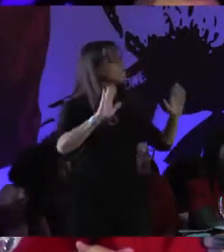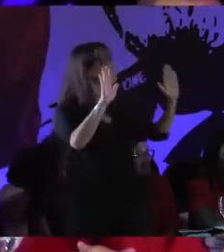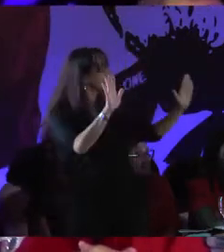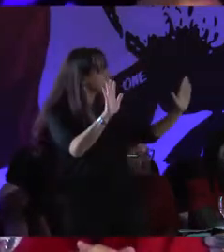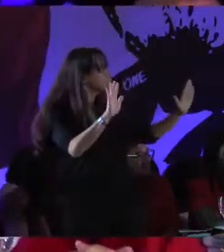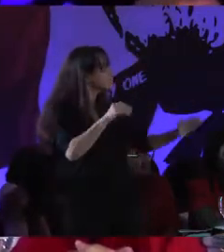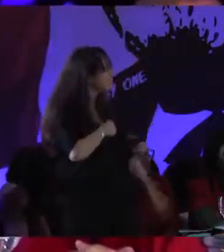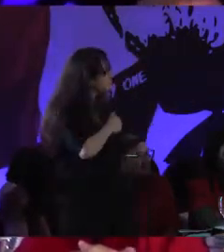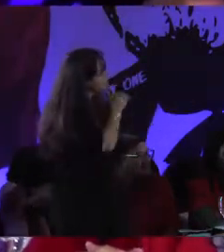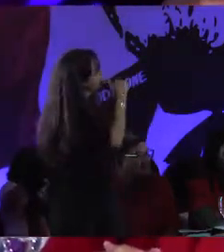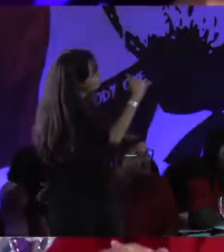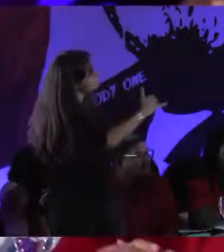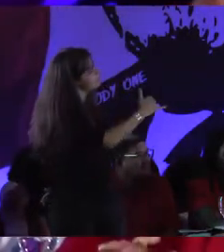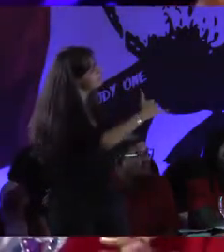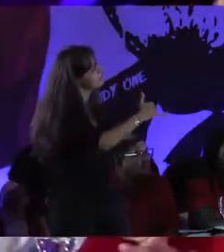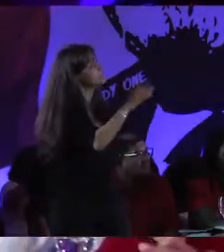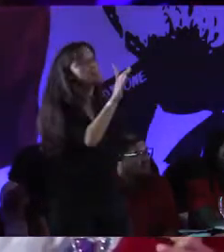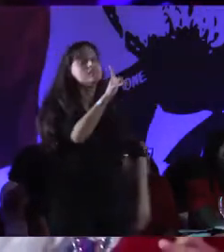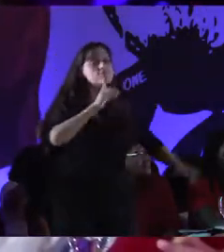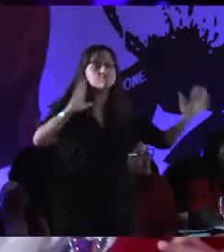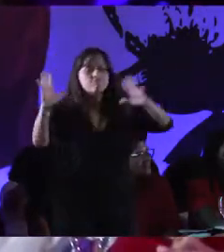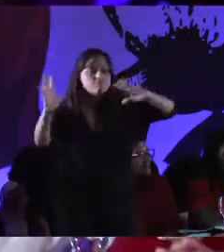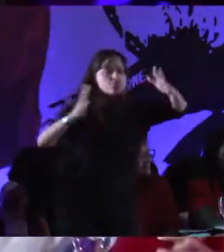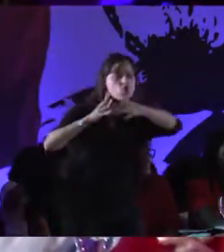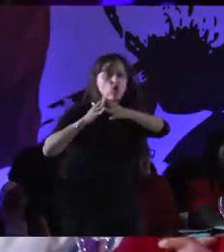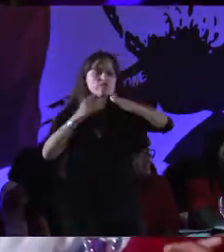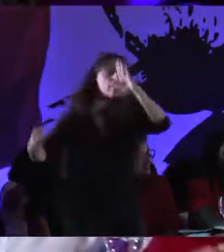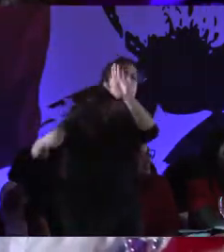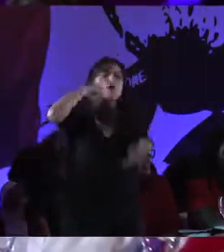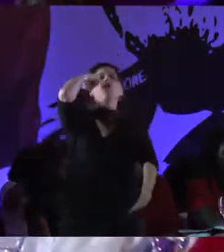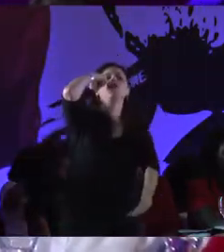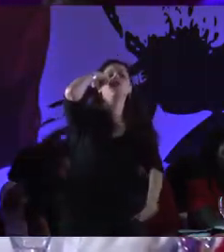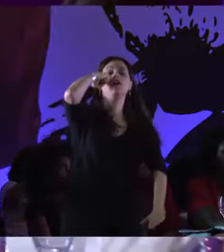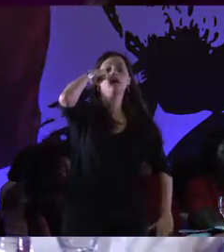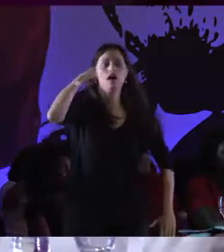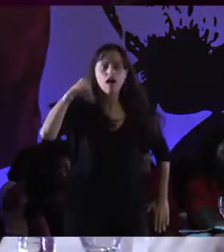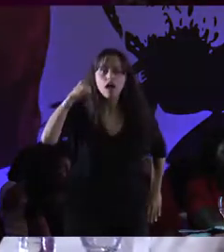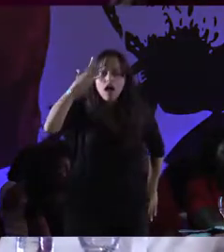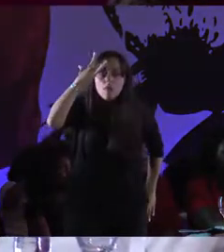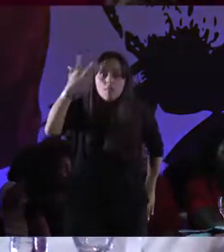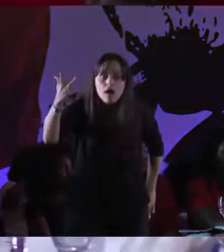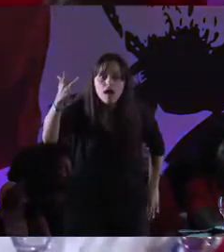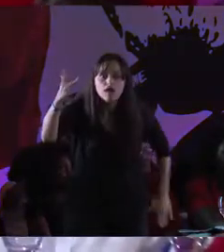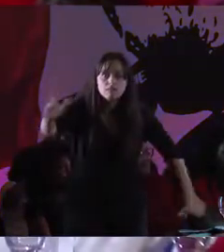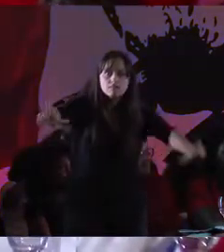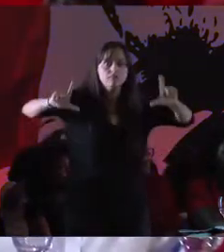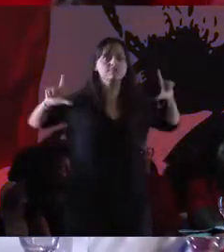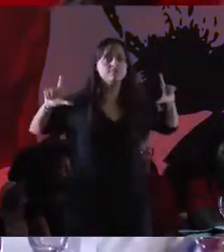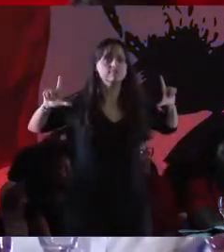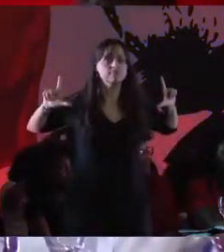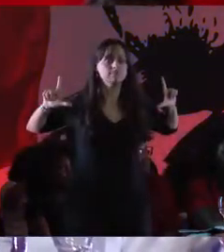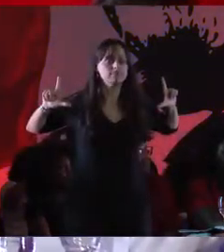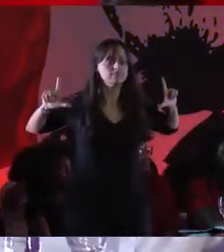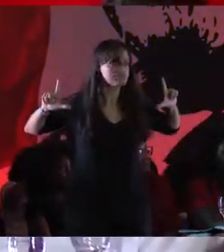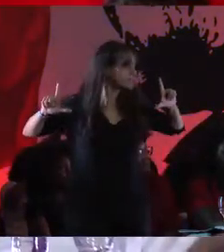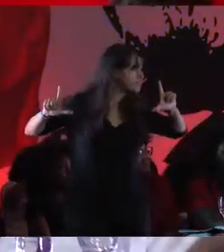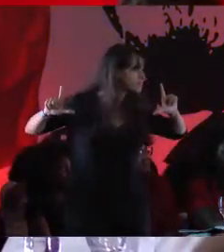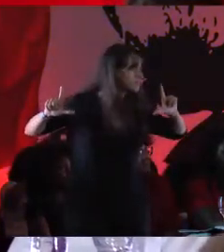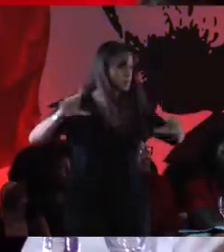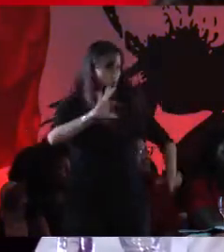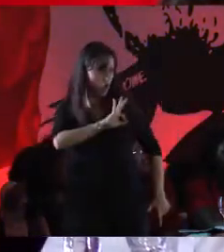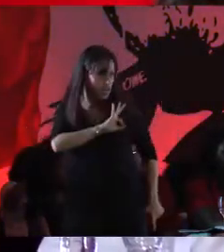manifestação. Tomei um soco na cara no meio da confusão. No outro dia, jornal, me vi na televisão.